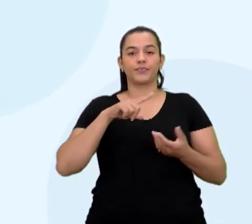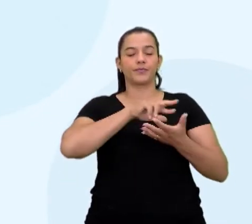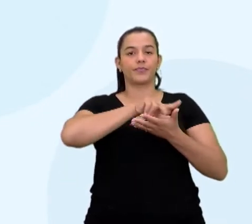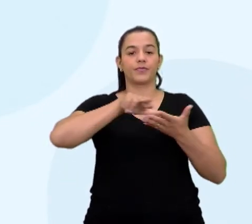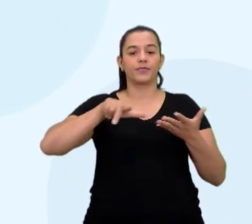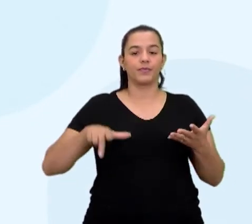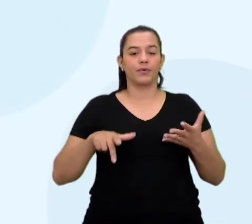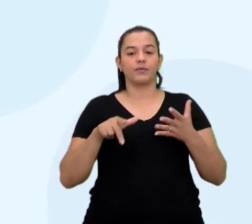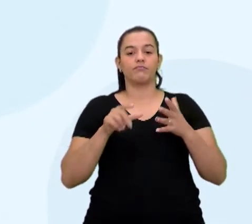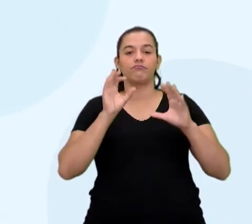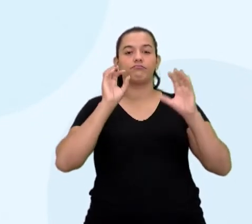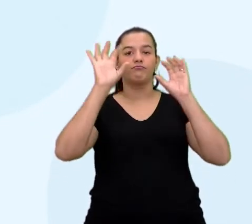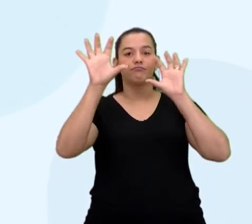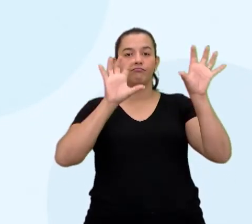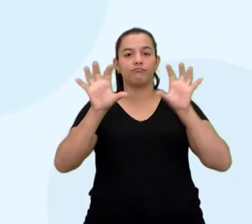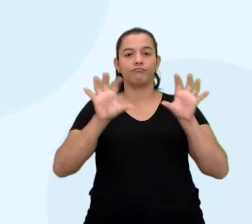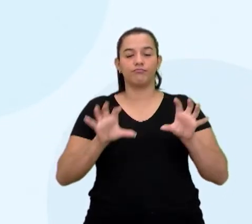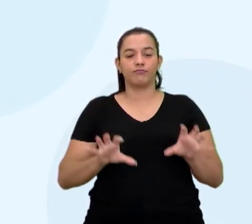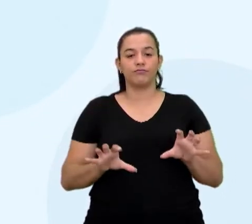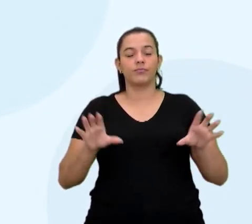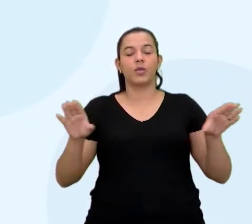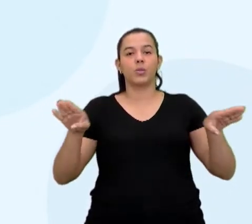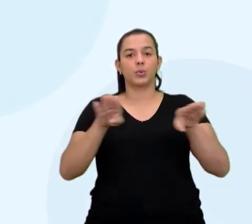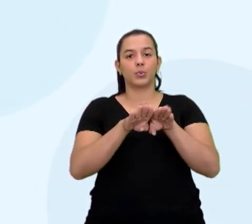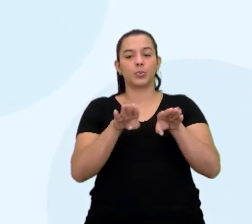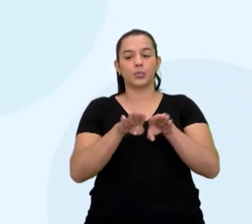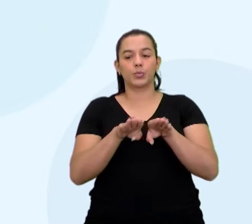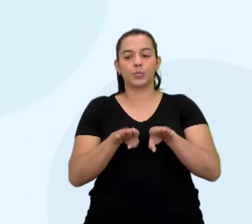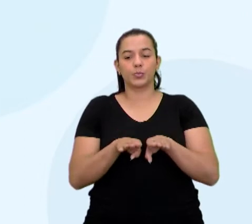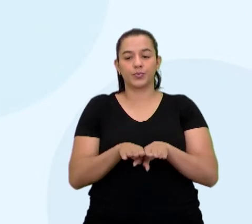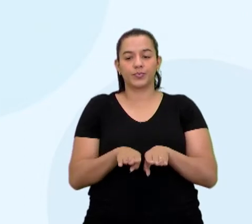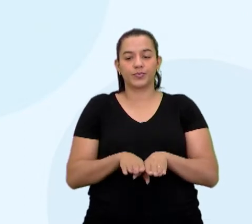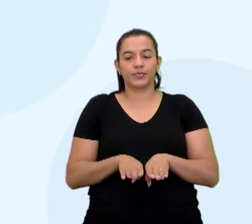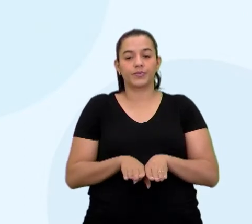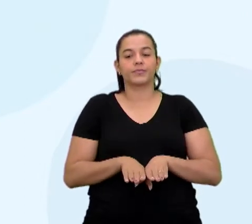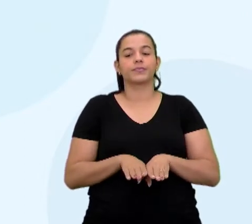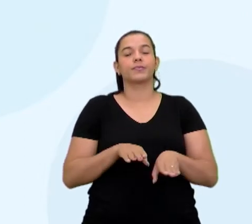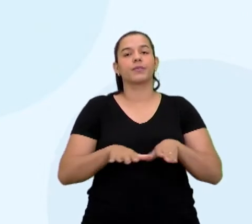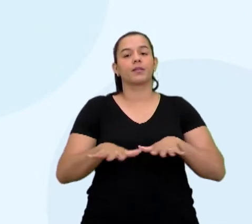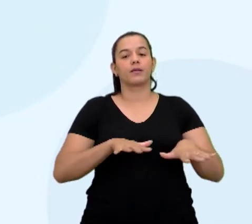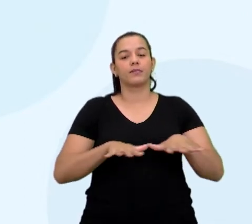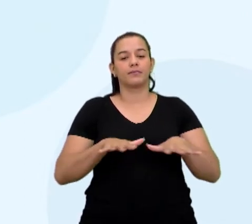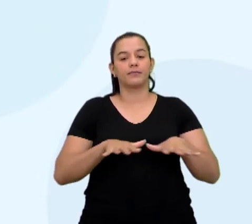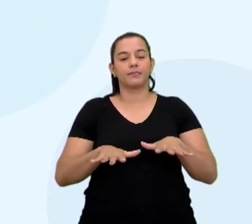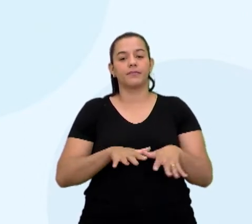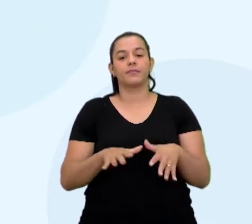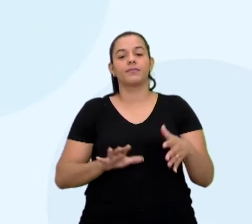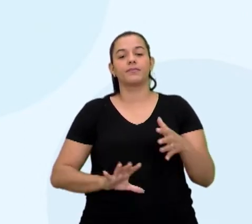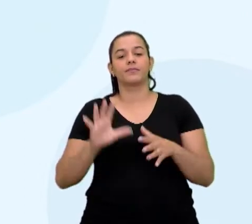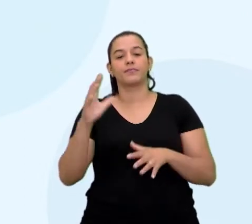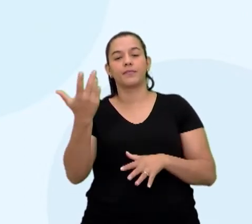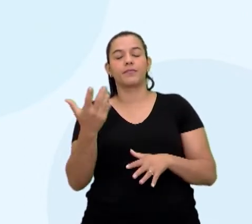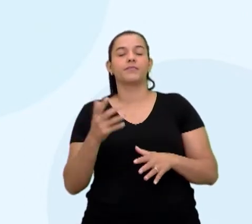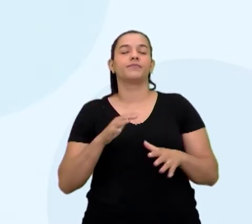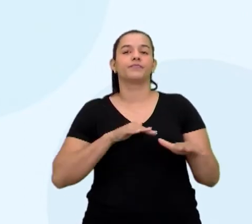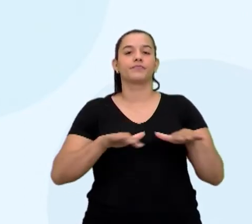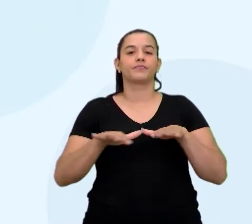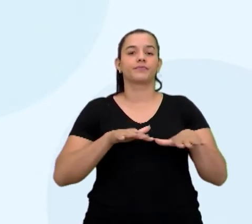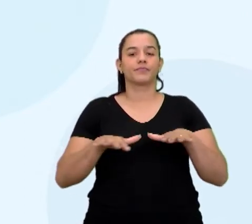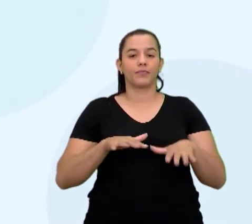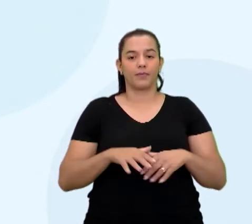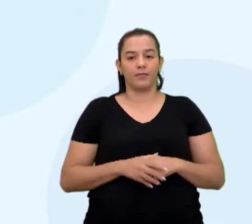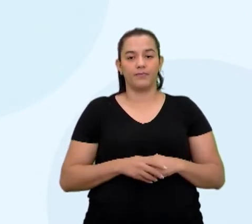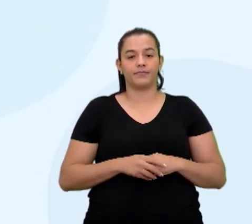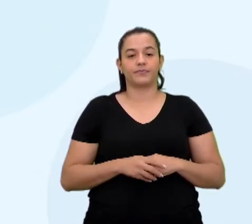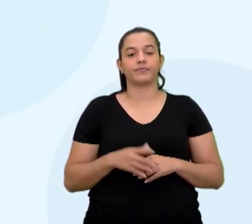no planeta, né, nos encontros de placas tectônicas, né, nós vemos lá os movimentos, e agora o que ocasiona esses movimentos, né? O que está